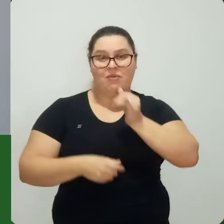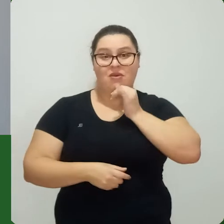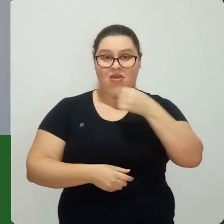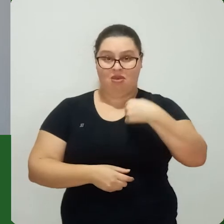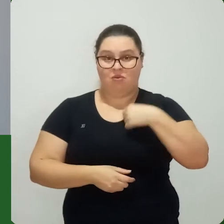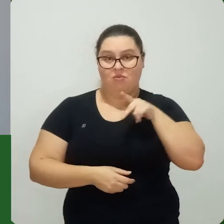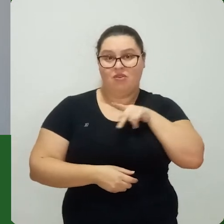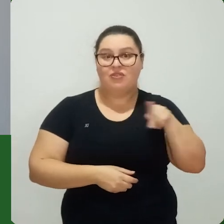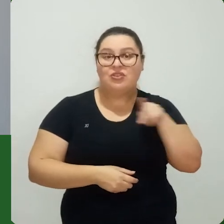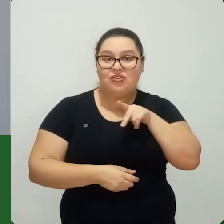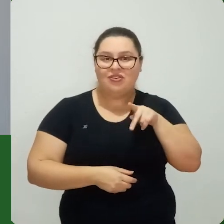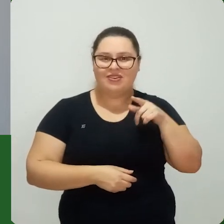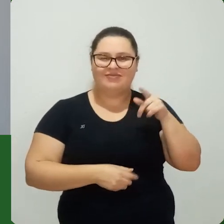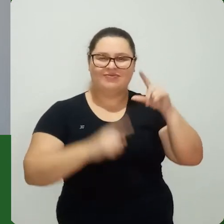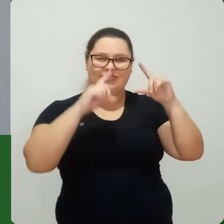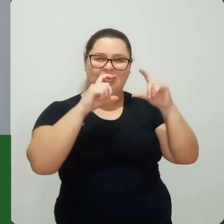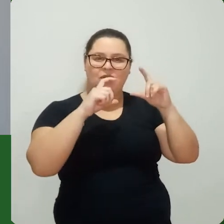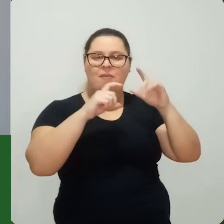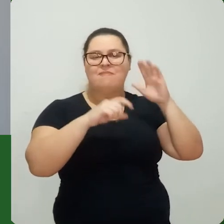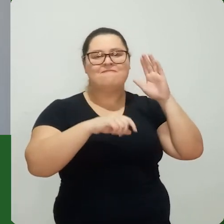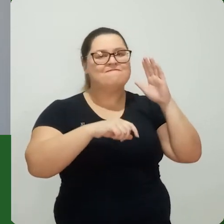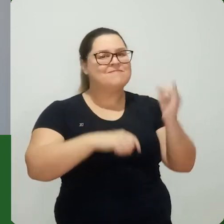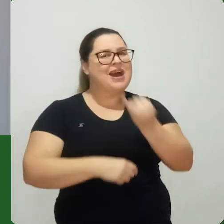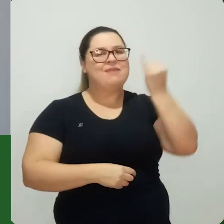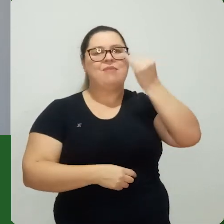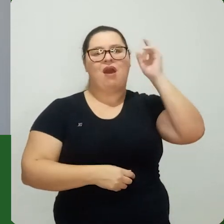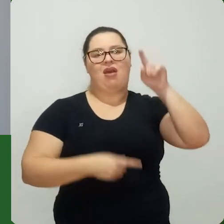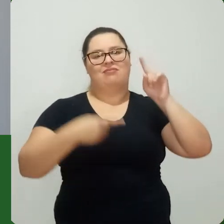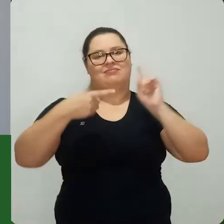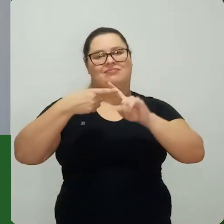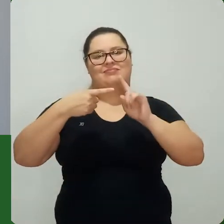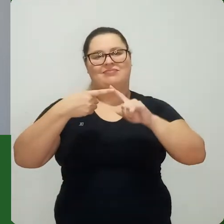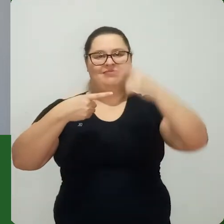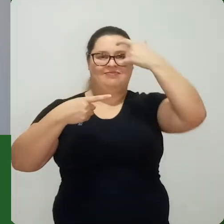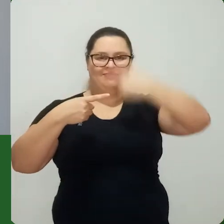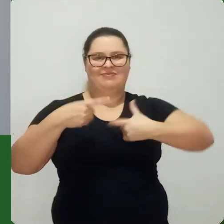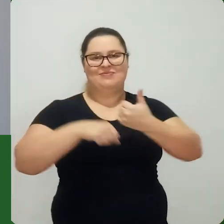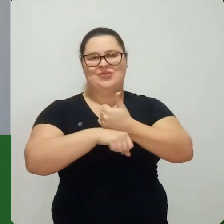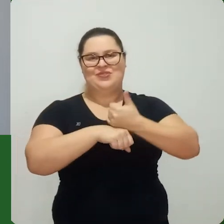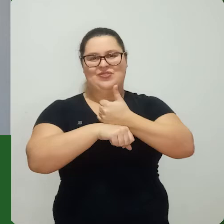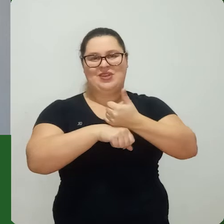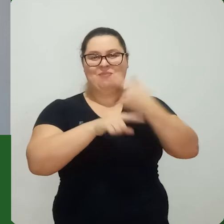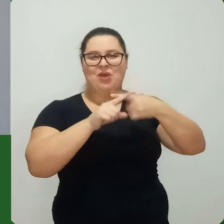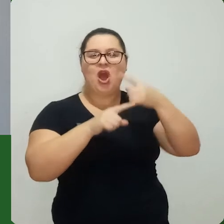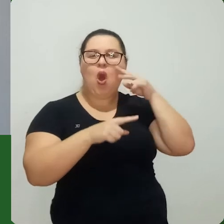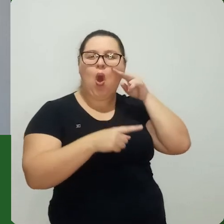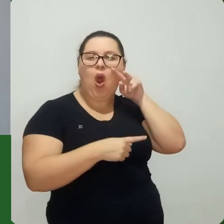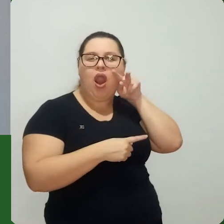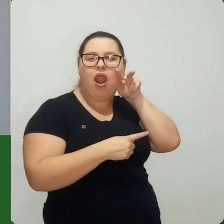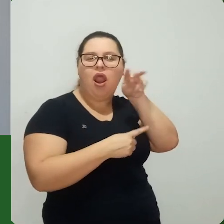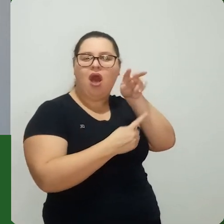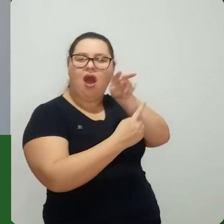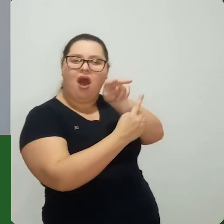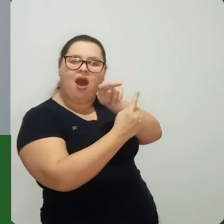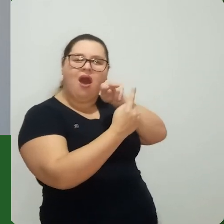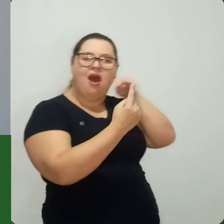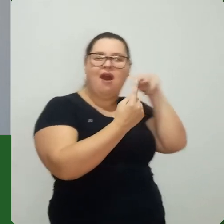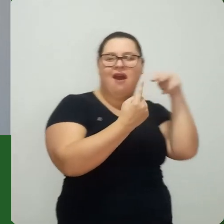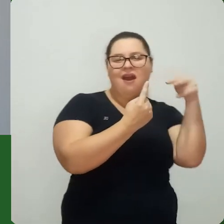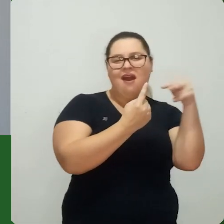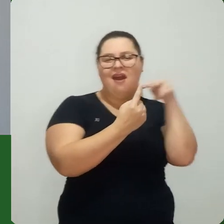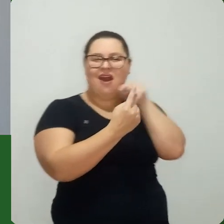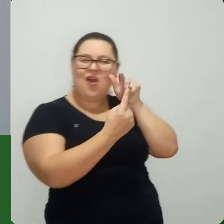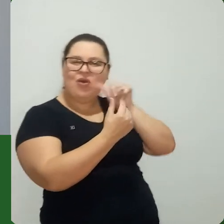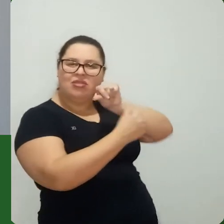julgo que o principal é o fotógrafo, porque é o fotógrafo que vai trazer o olhar, que vai trazer o seu olhar próprio, que vai transformar aquilo que você vai fotografar